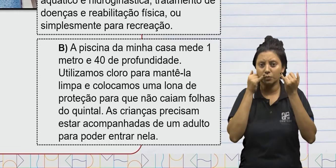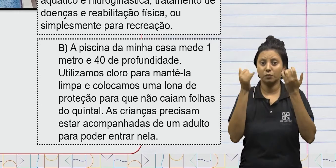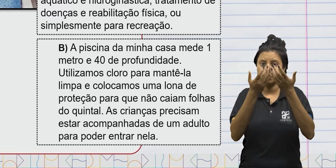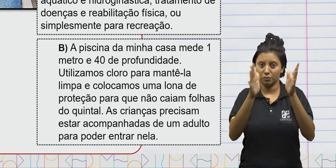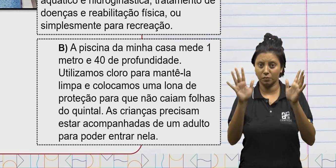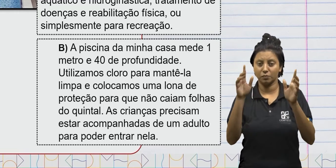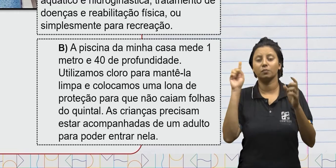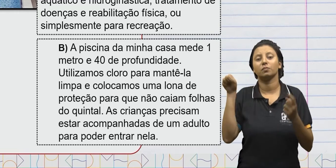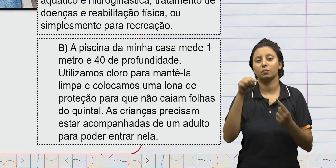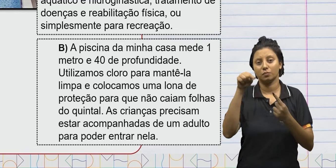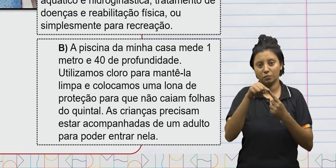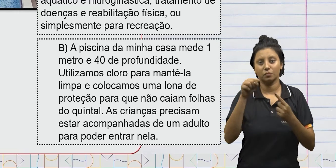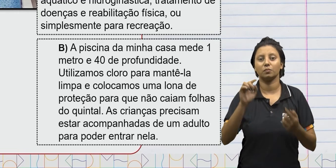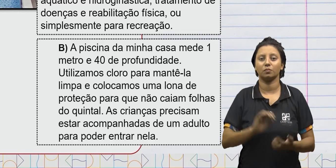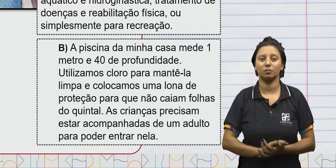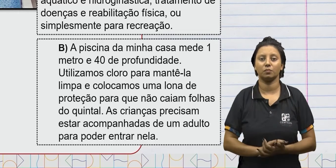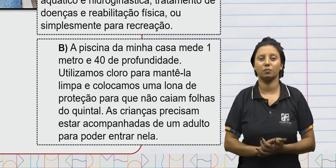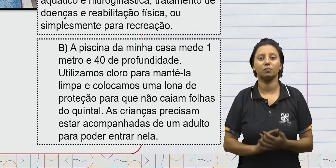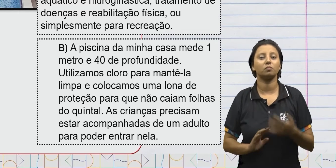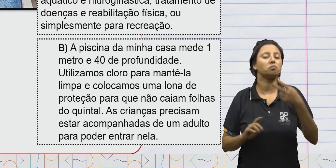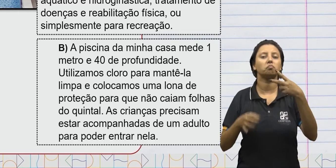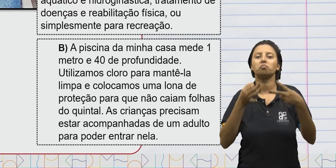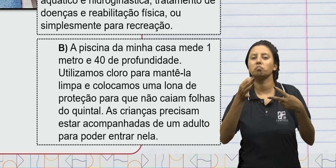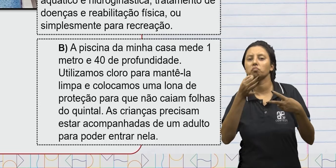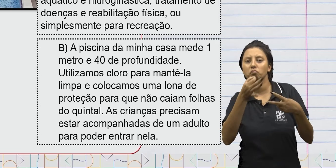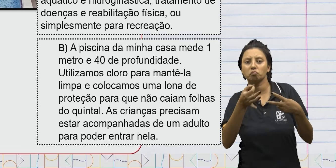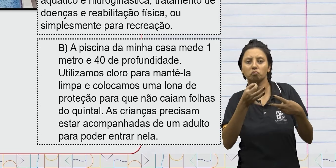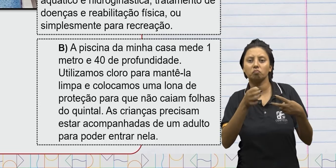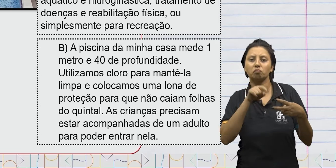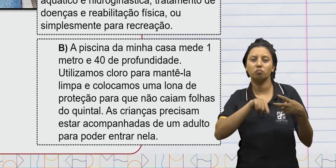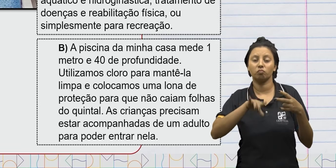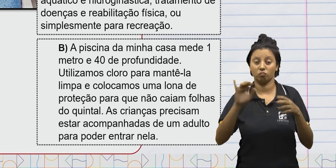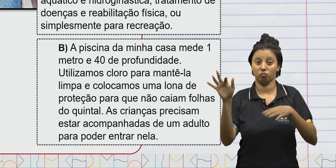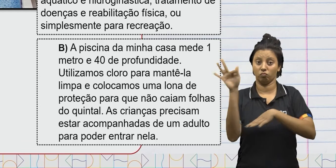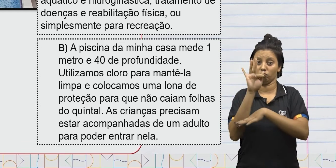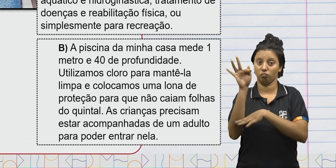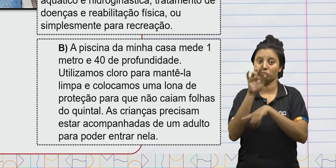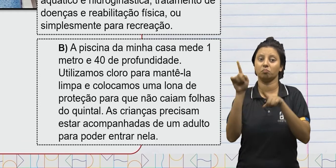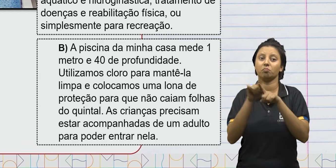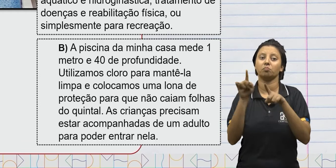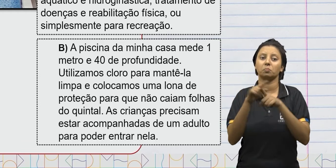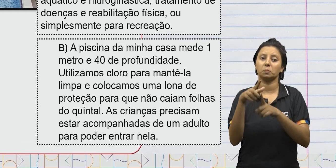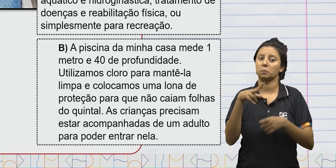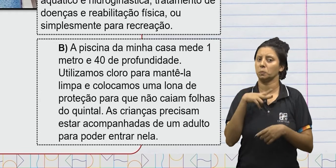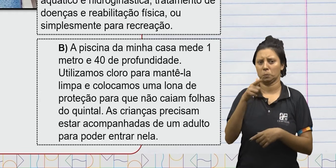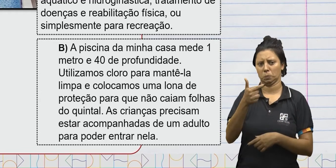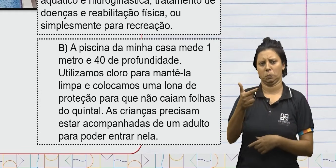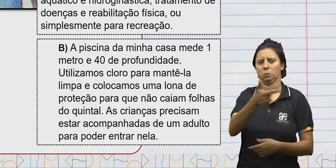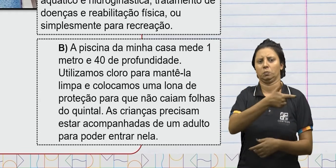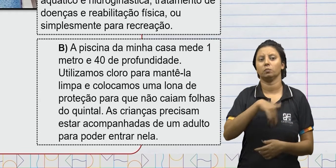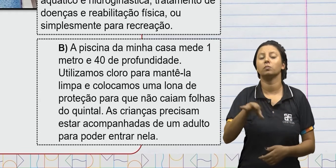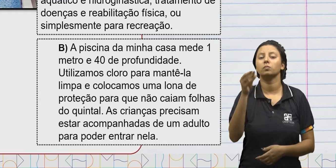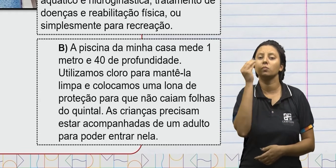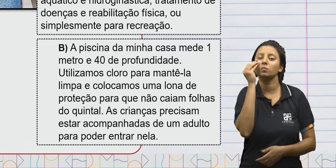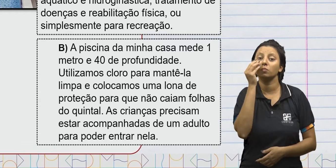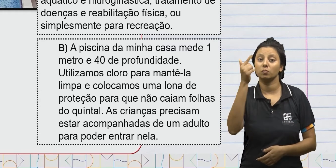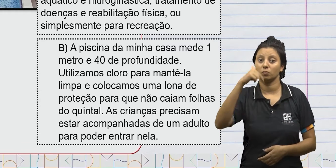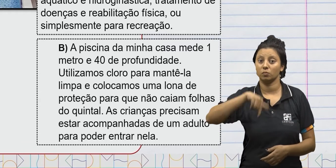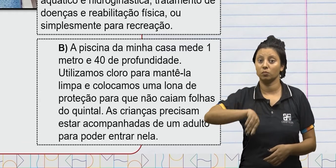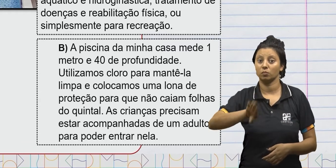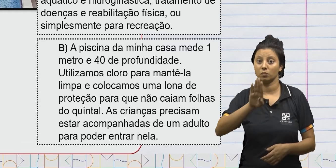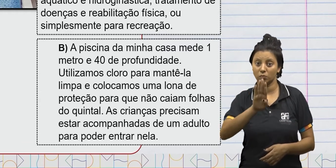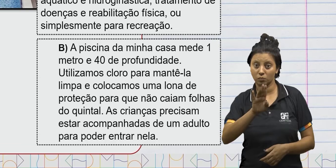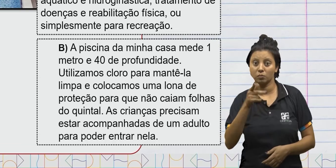e objetivo? Qual das opções é um texto formal e impessoal? Observe novamente que na letra B o